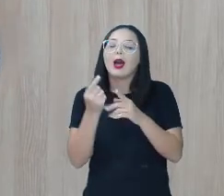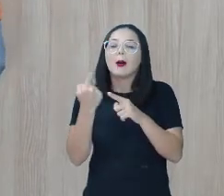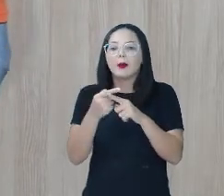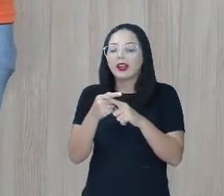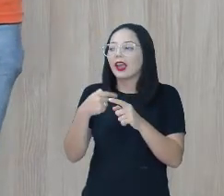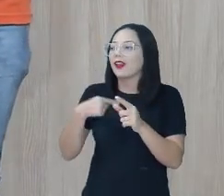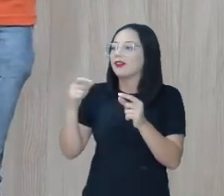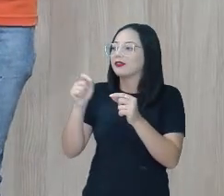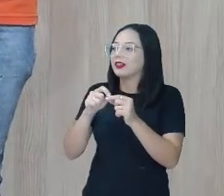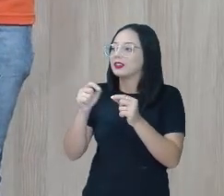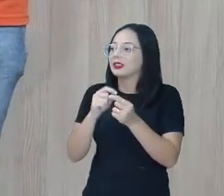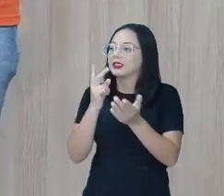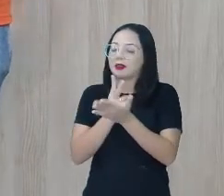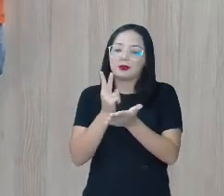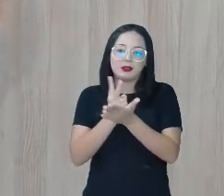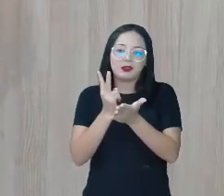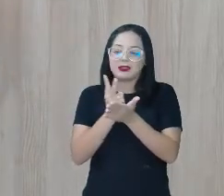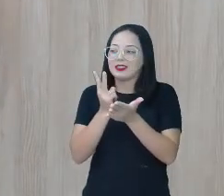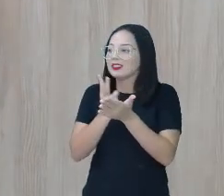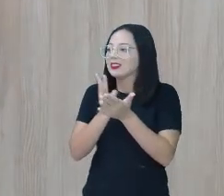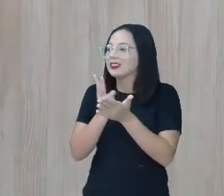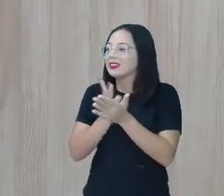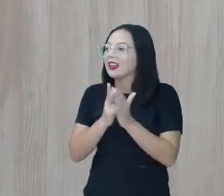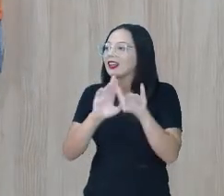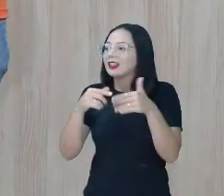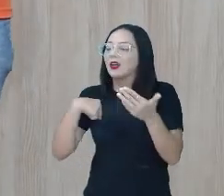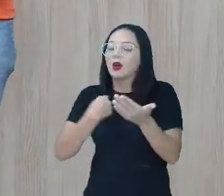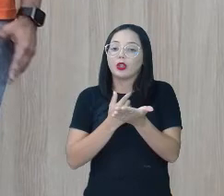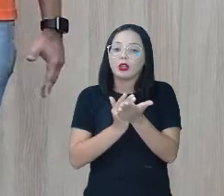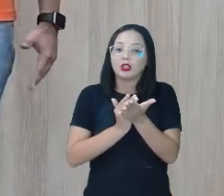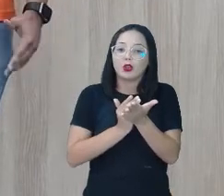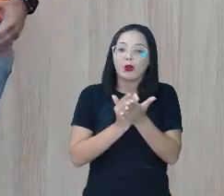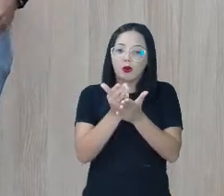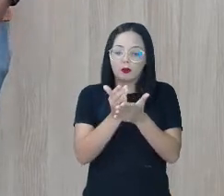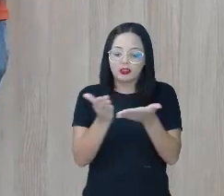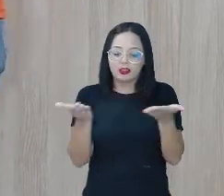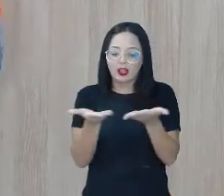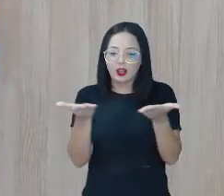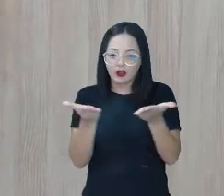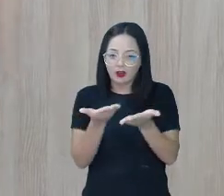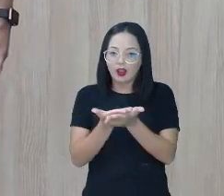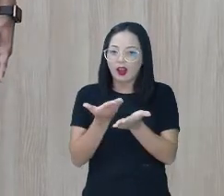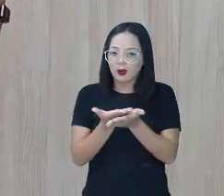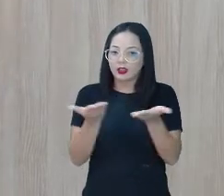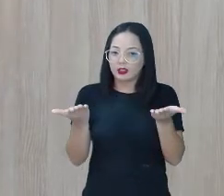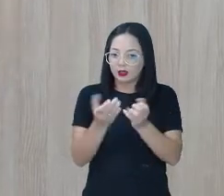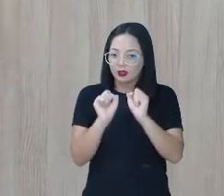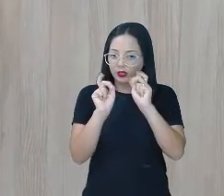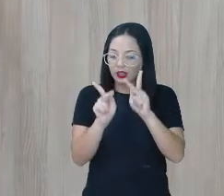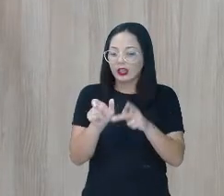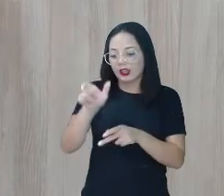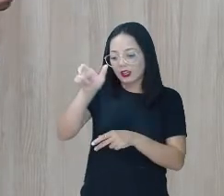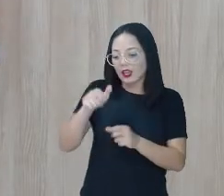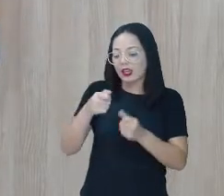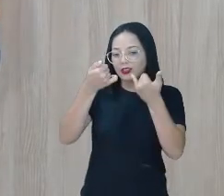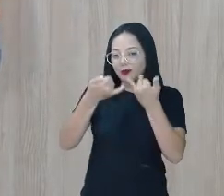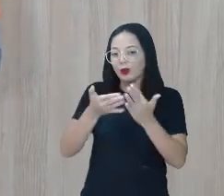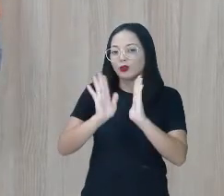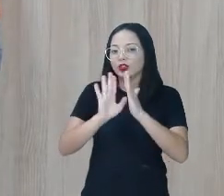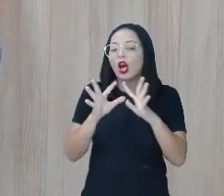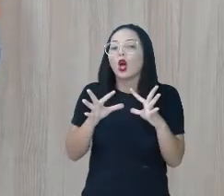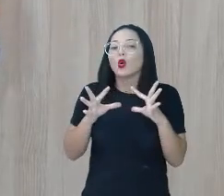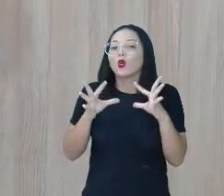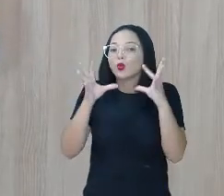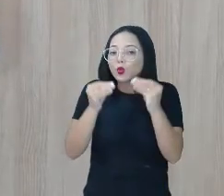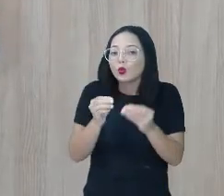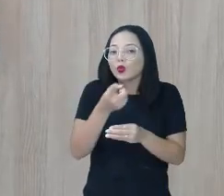Briana? O tempo inteiro. Então, a gente vai começar aqui a nossa aula de hoje. Como o Briane falou, tudo isso